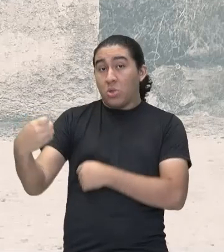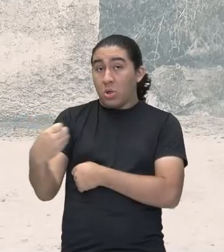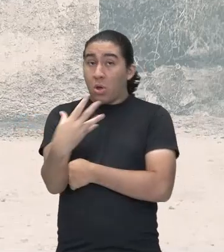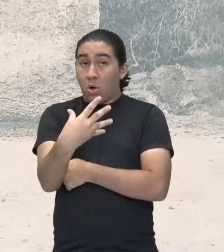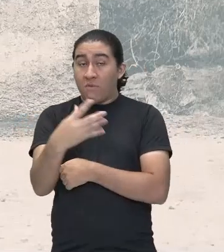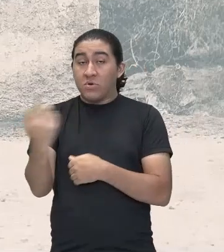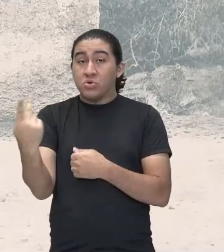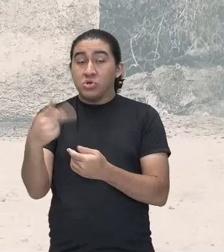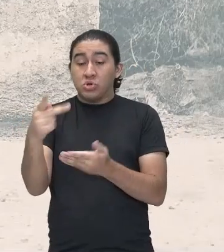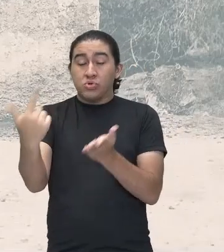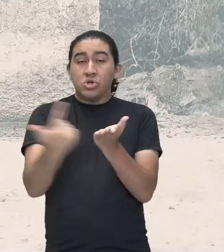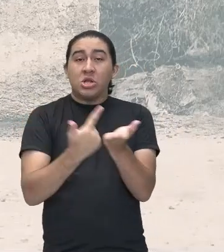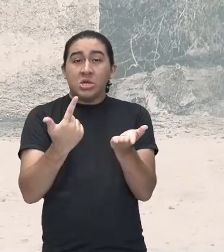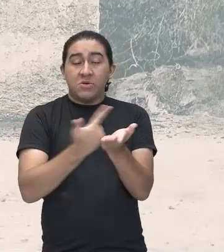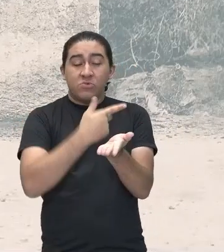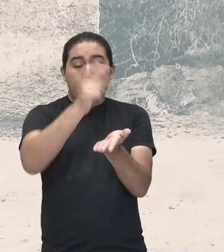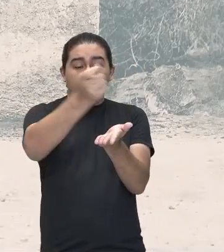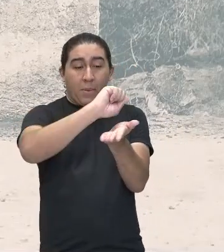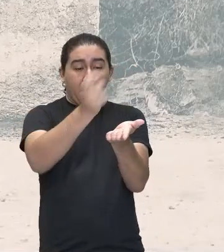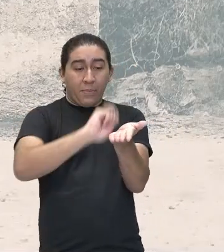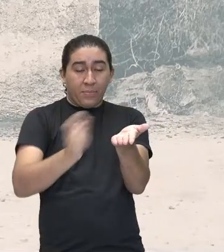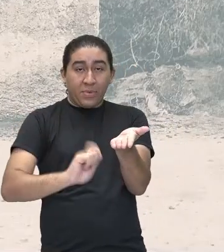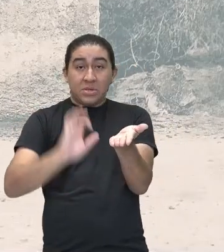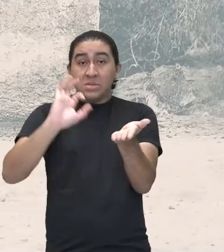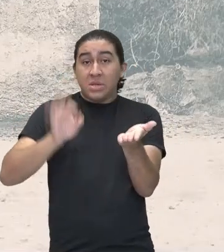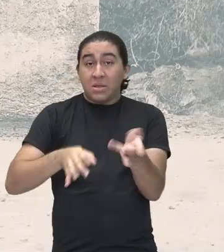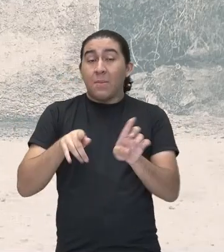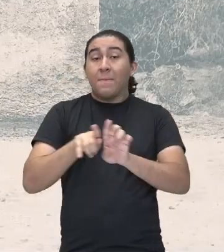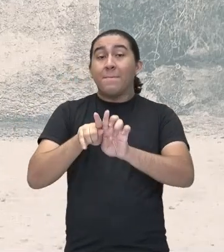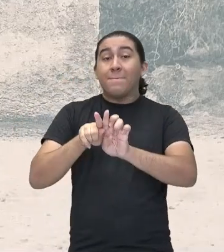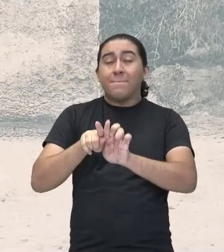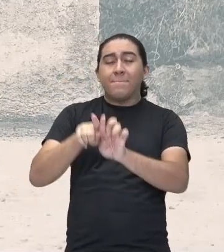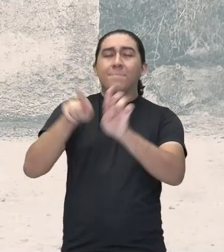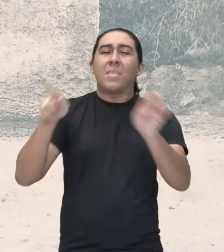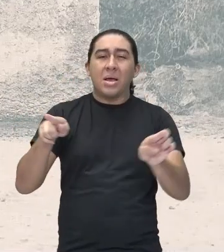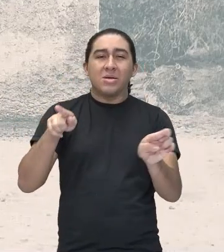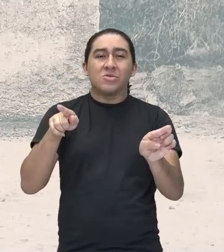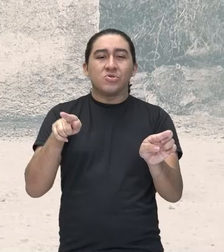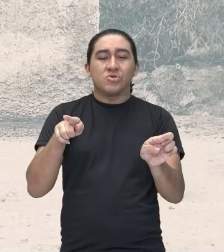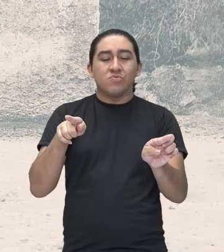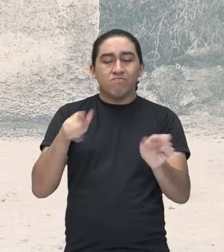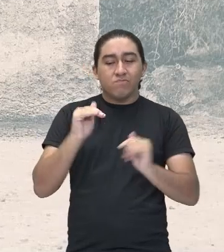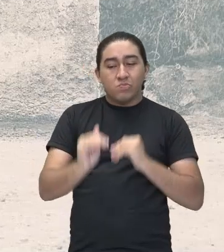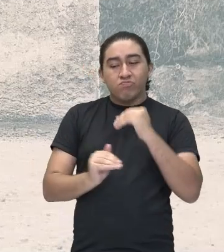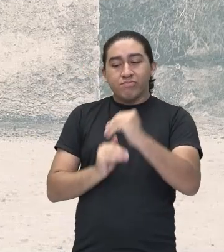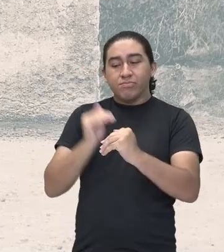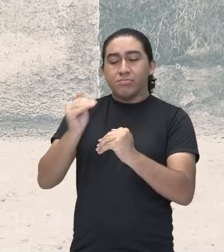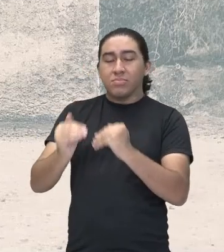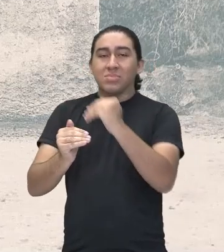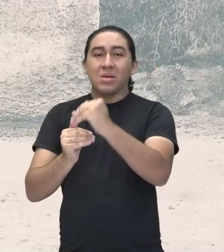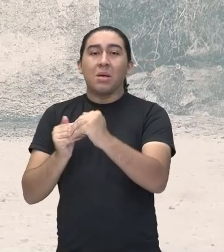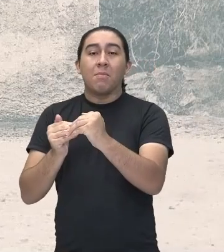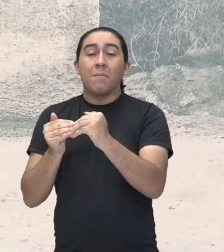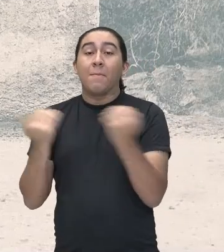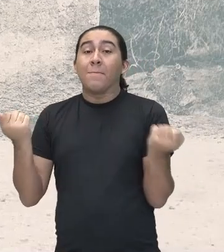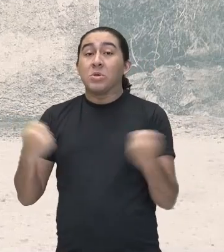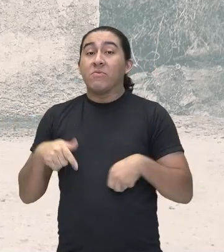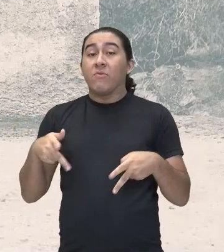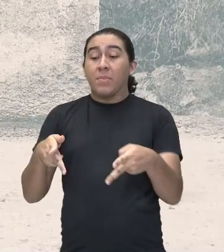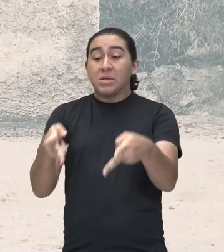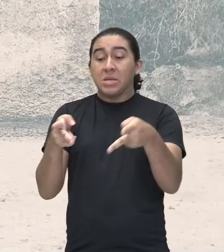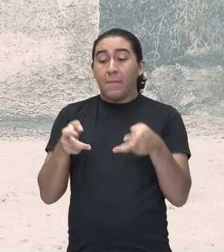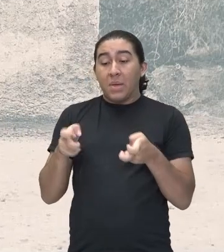escrita, nos seus textos, mas em determinado momento nós podemos visualizar na sua